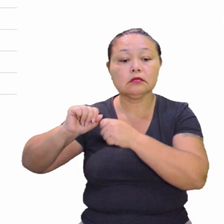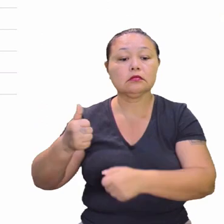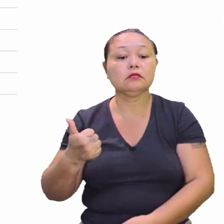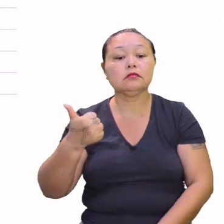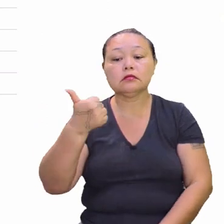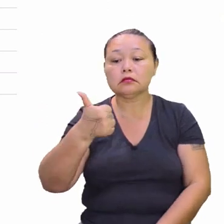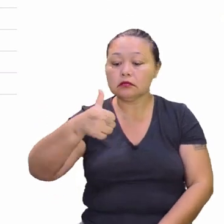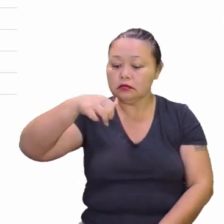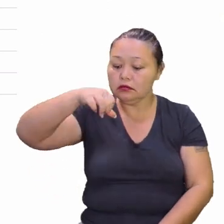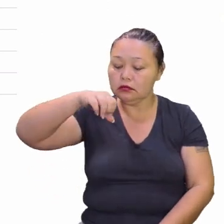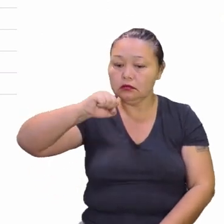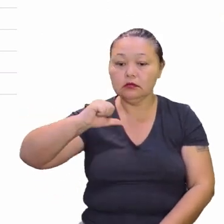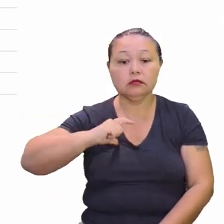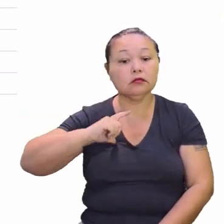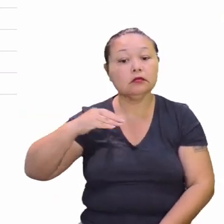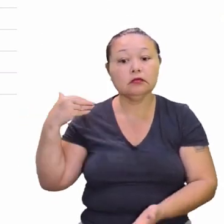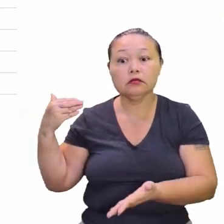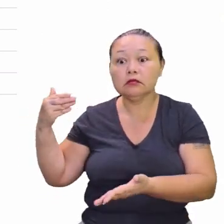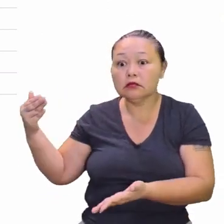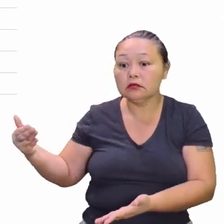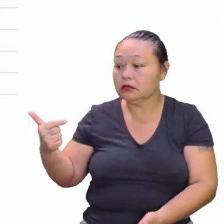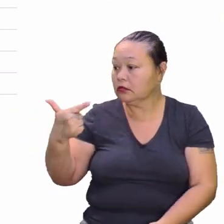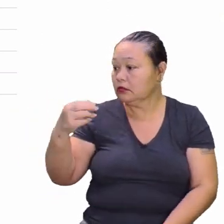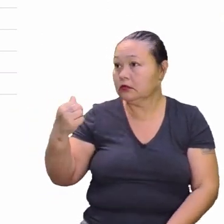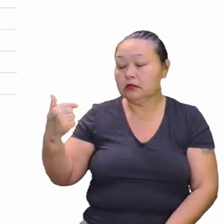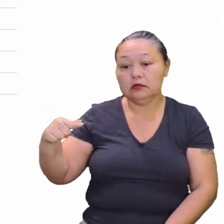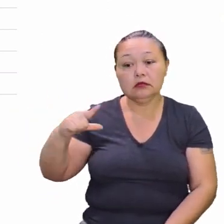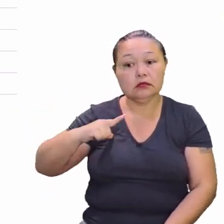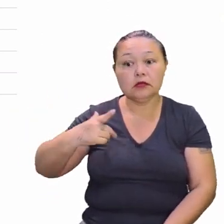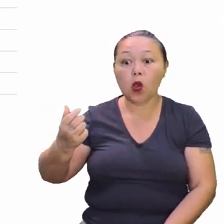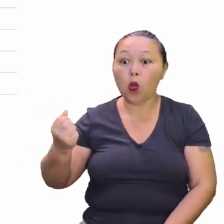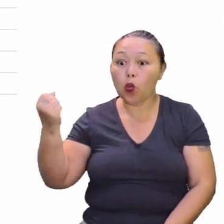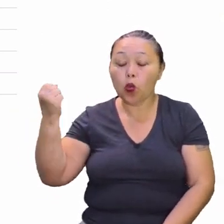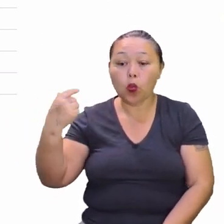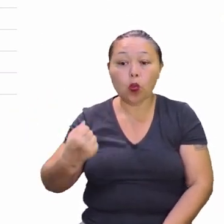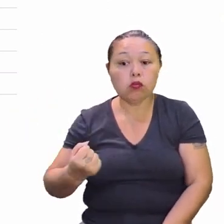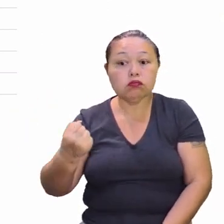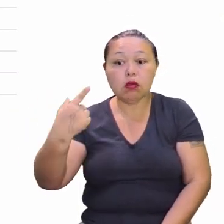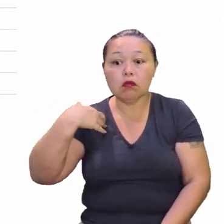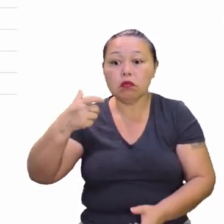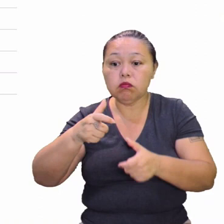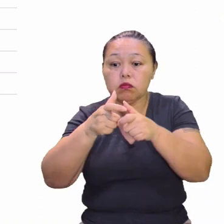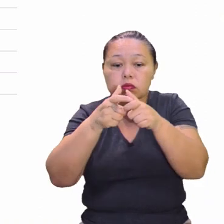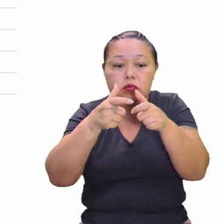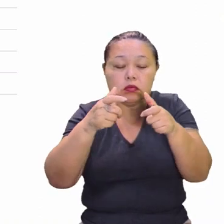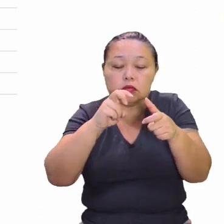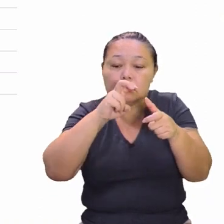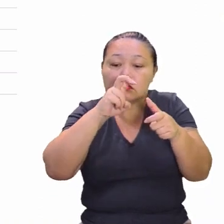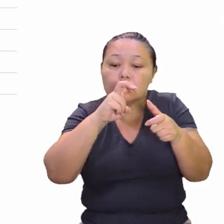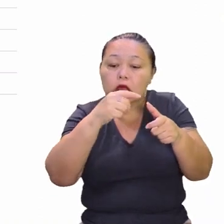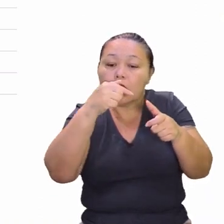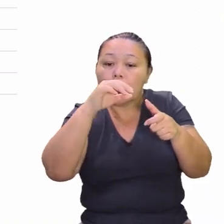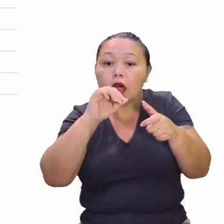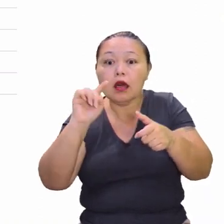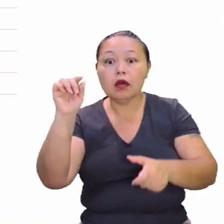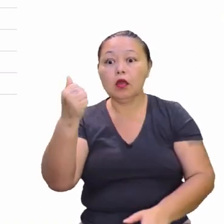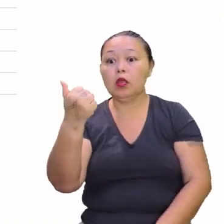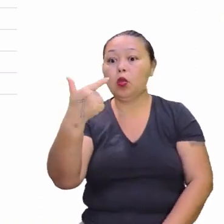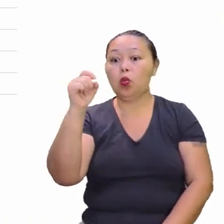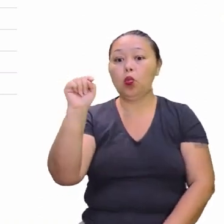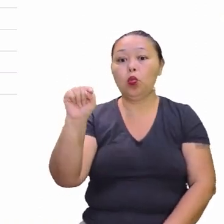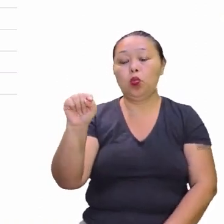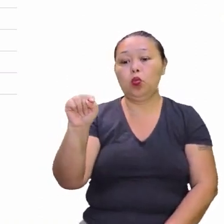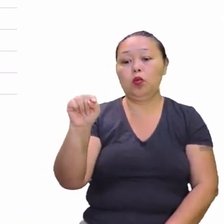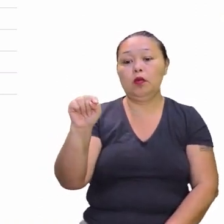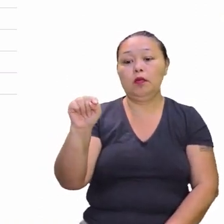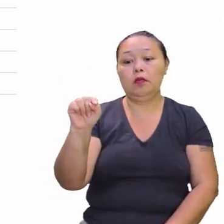para 2017. Um absurdo aí de crescimento, né, professor Jorge? Exatamente. De 570 para 12 mil. Isso